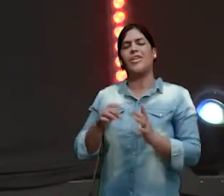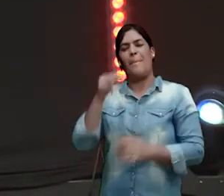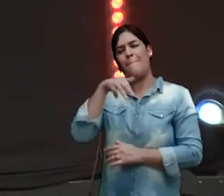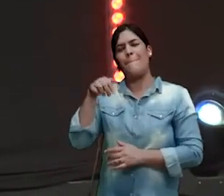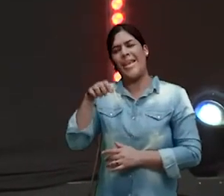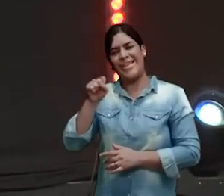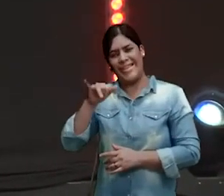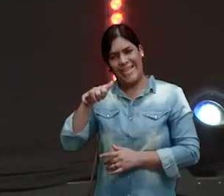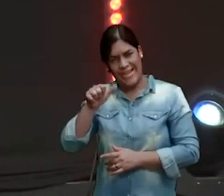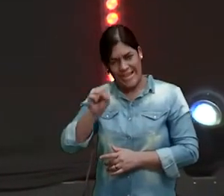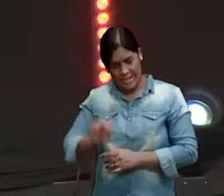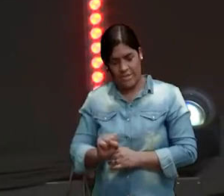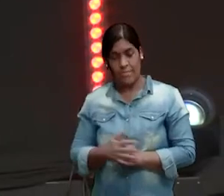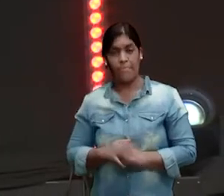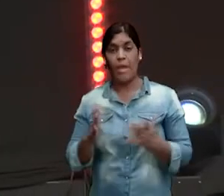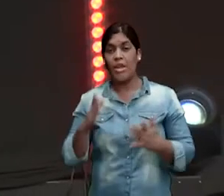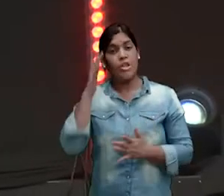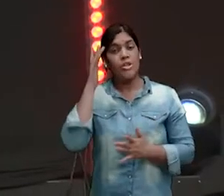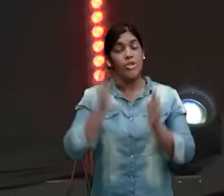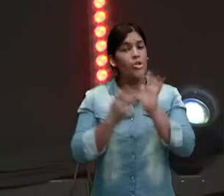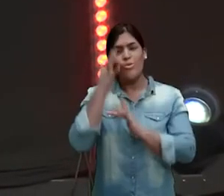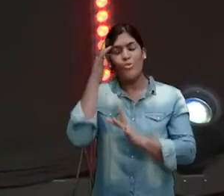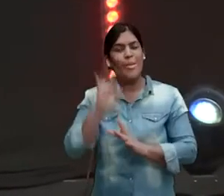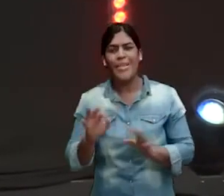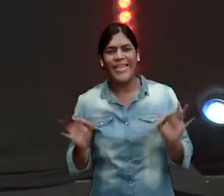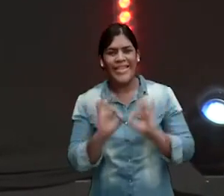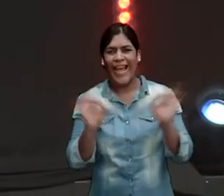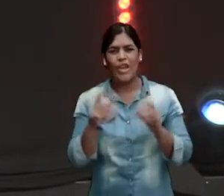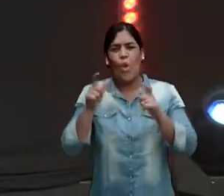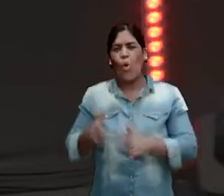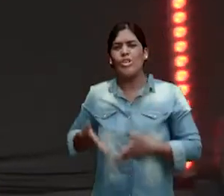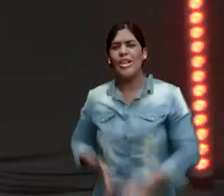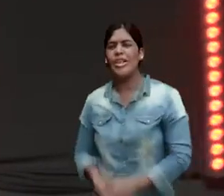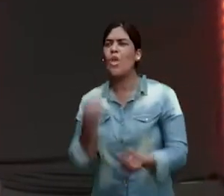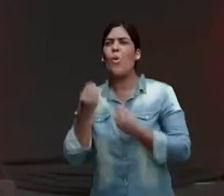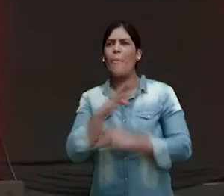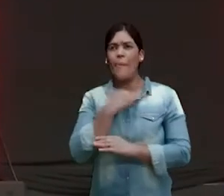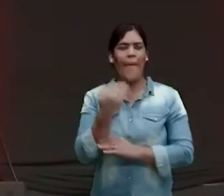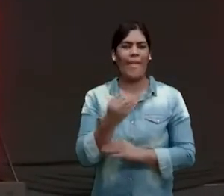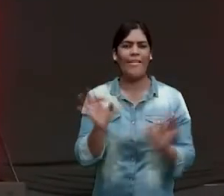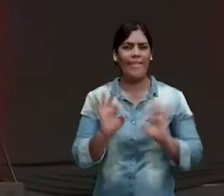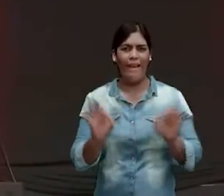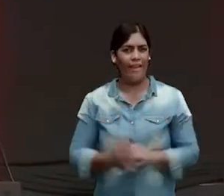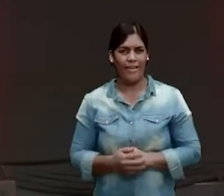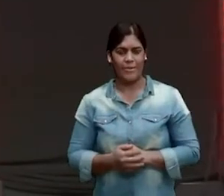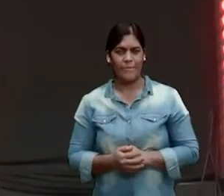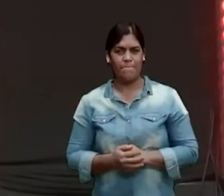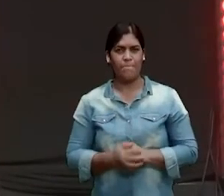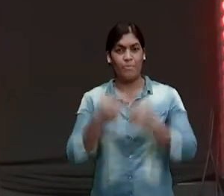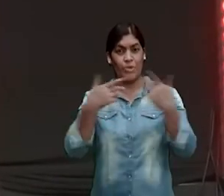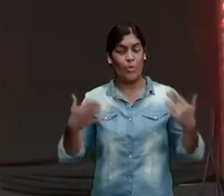que Jesus não tinha domínio sobre a onde nascer onde morrer como morrer e Tem coisa que